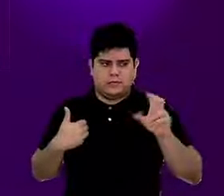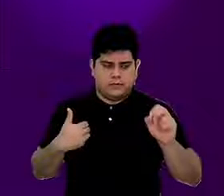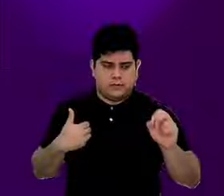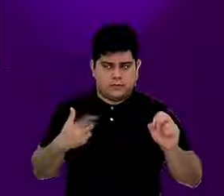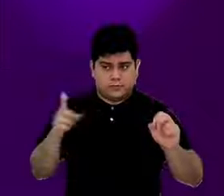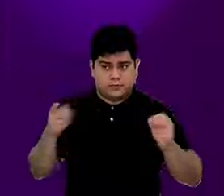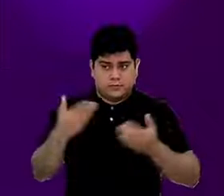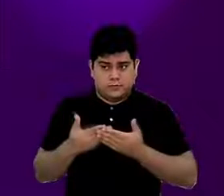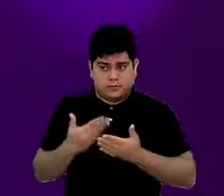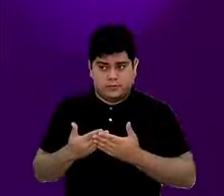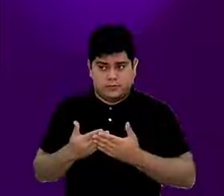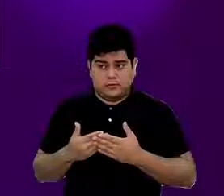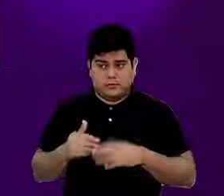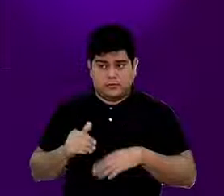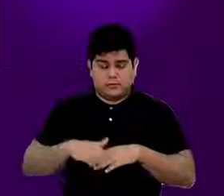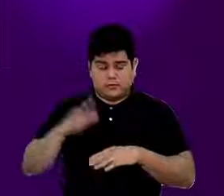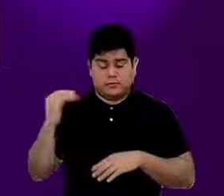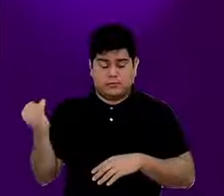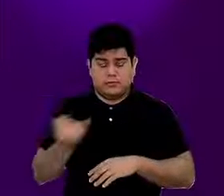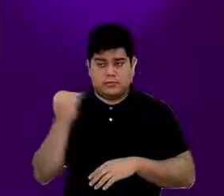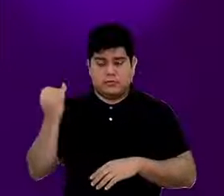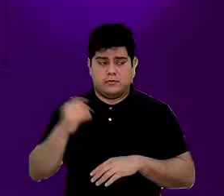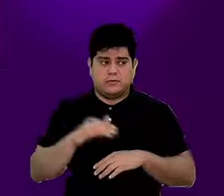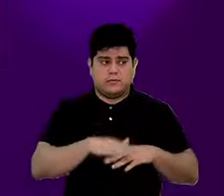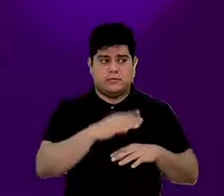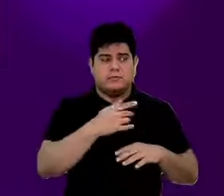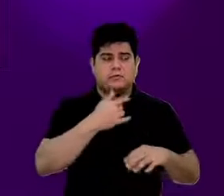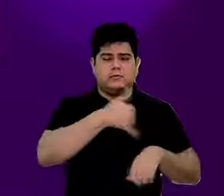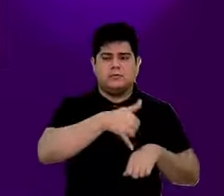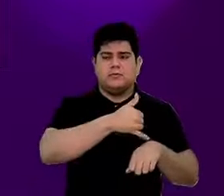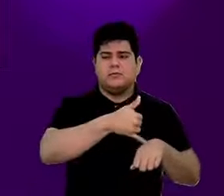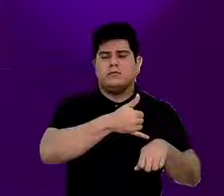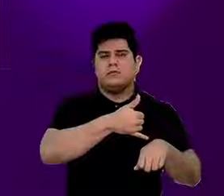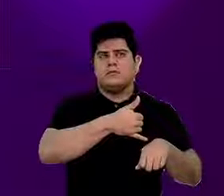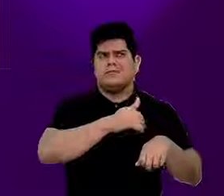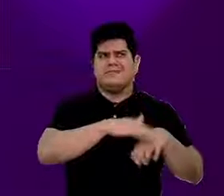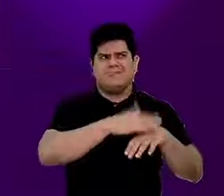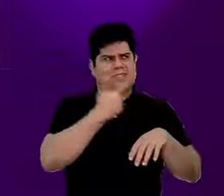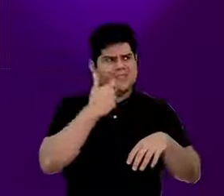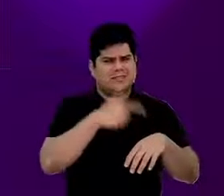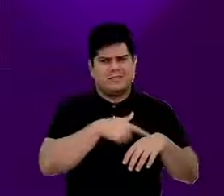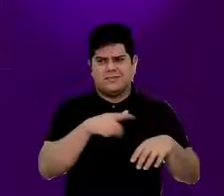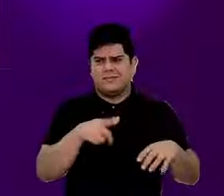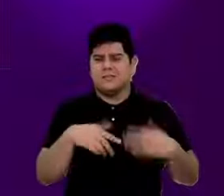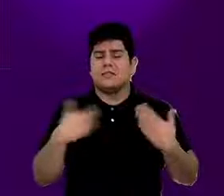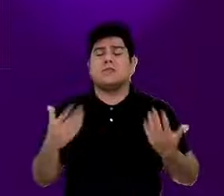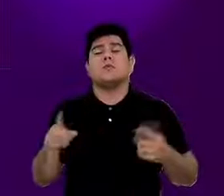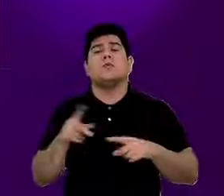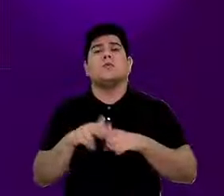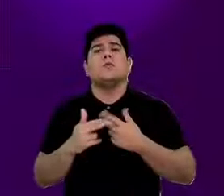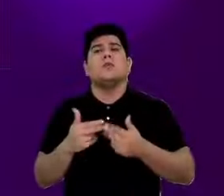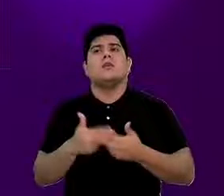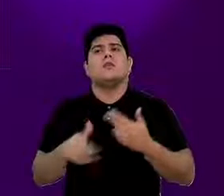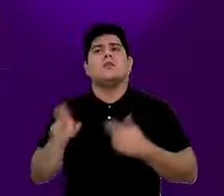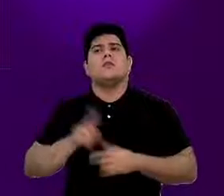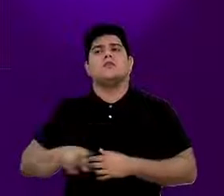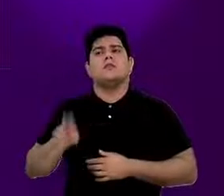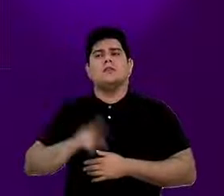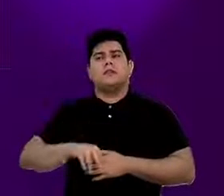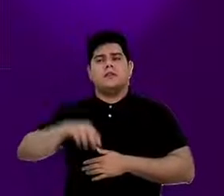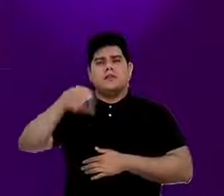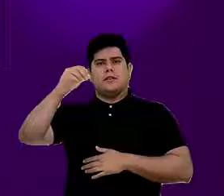estudo, foi mais importante que o nível de colesterol. Que ferramenta que nós vamos utilizar para